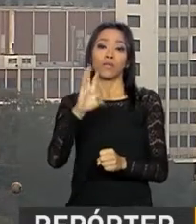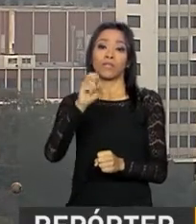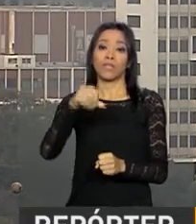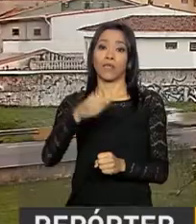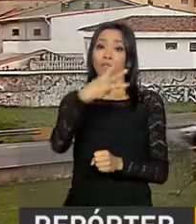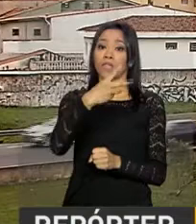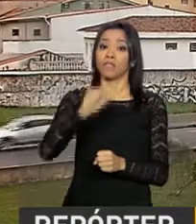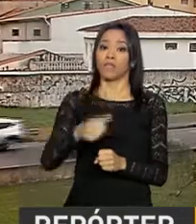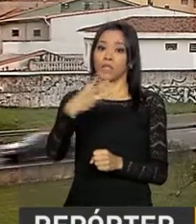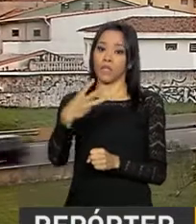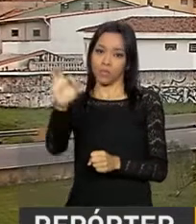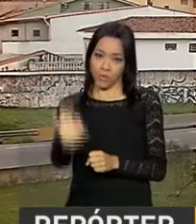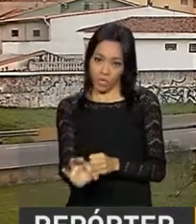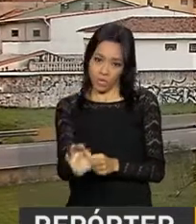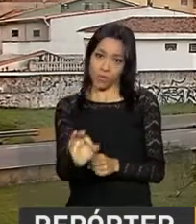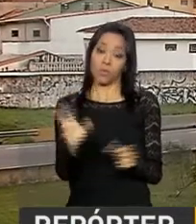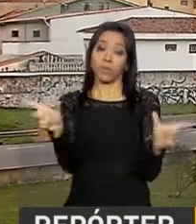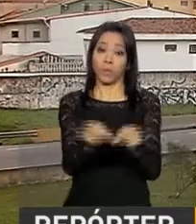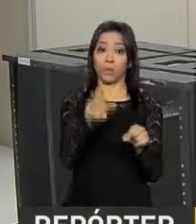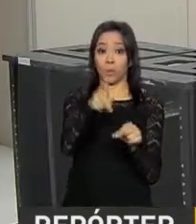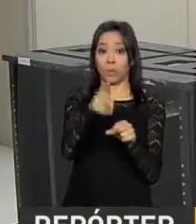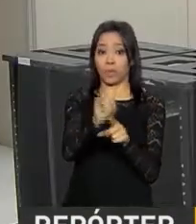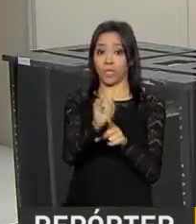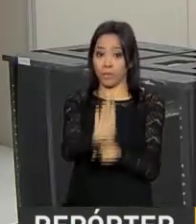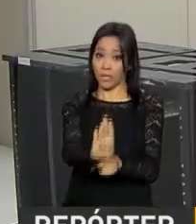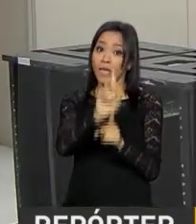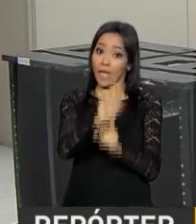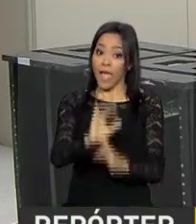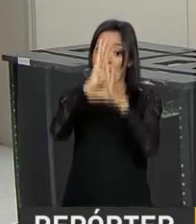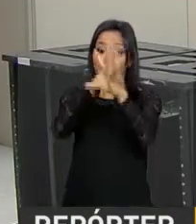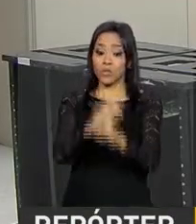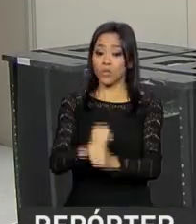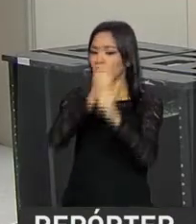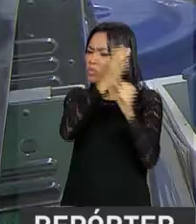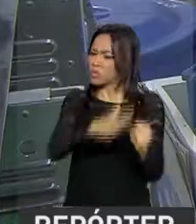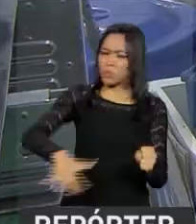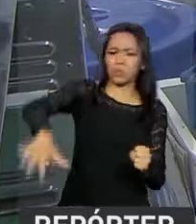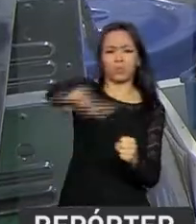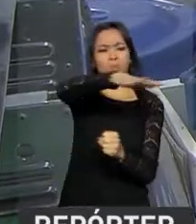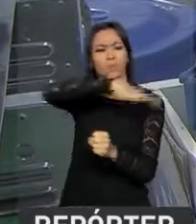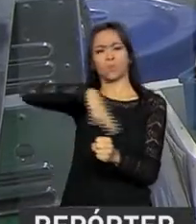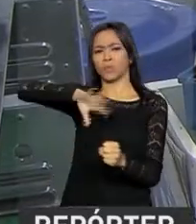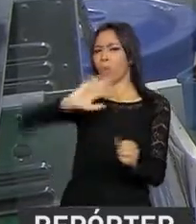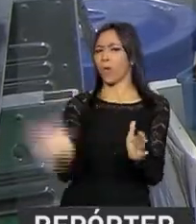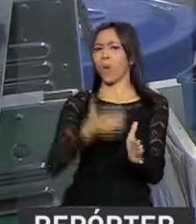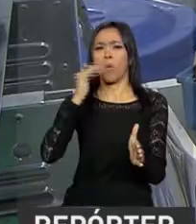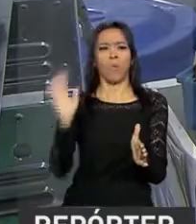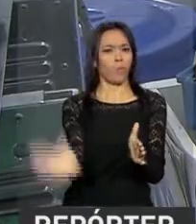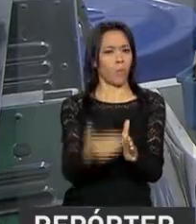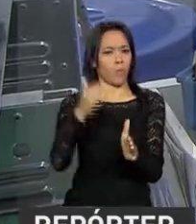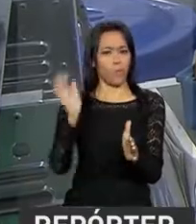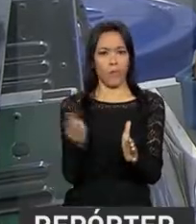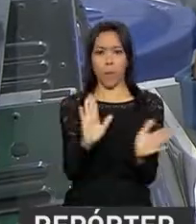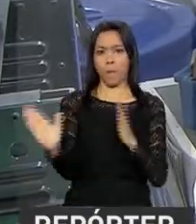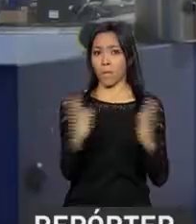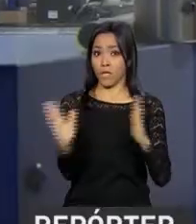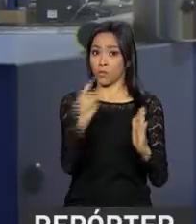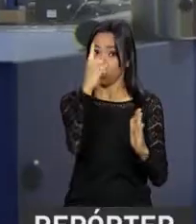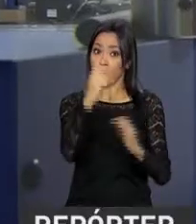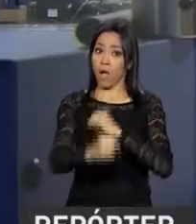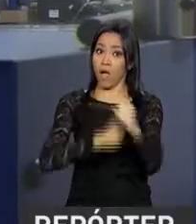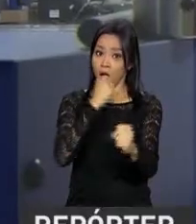por cento no produto interno bruto o pib que é a soma de todas as riquezas produzidas pelo país no período de um ano